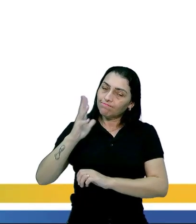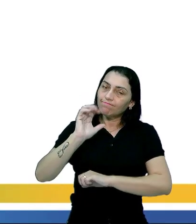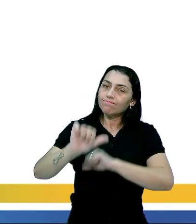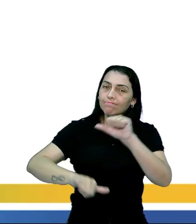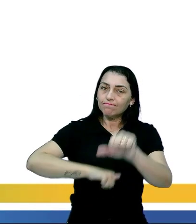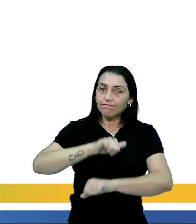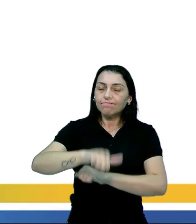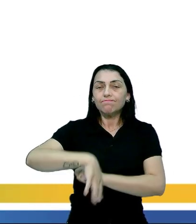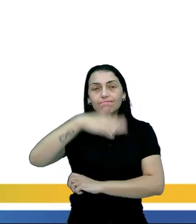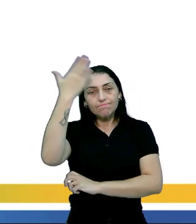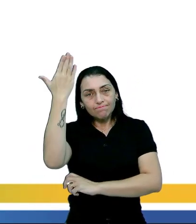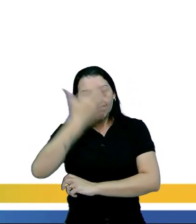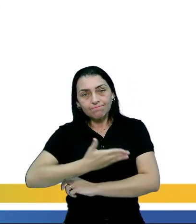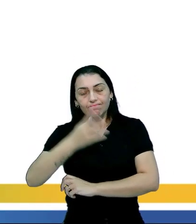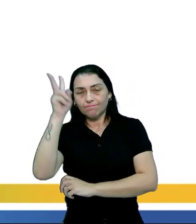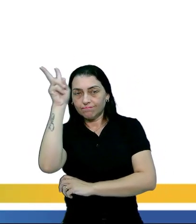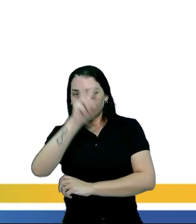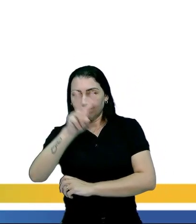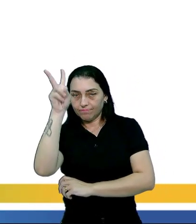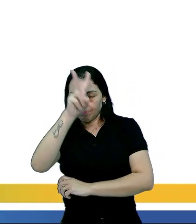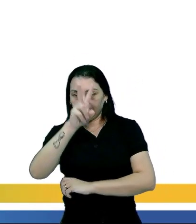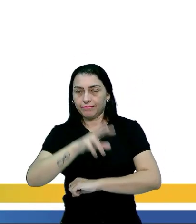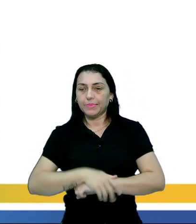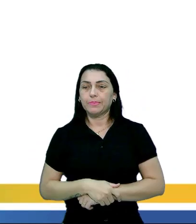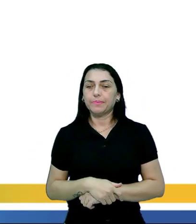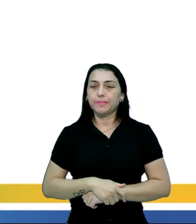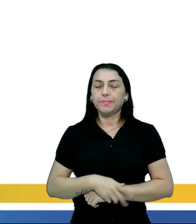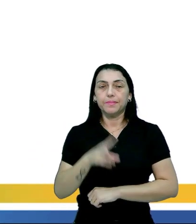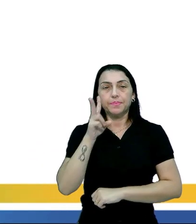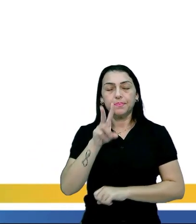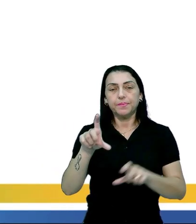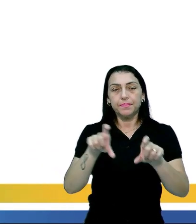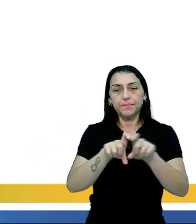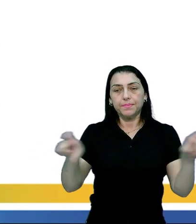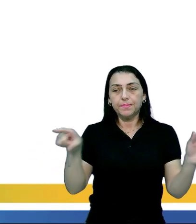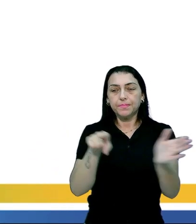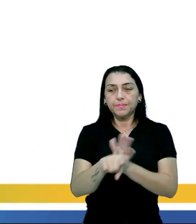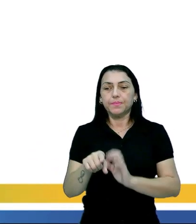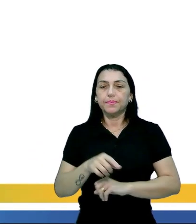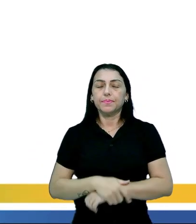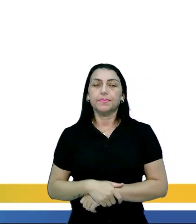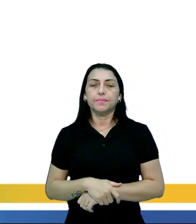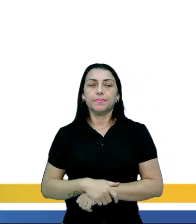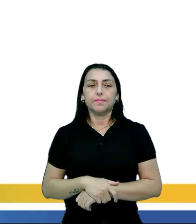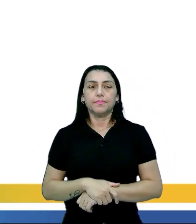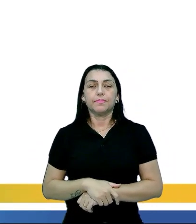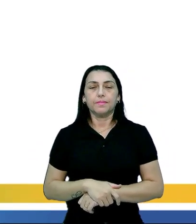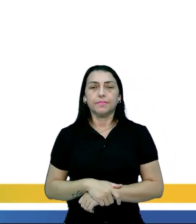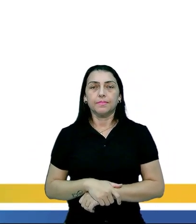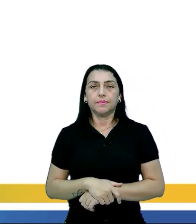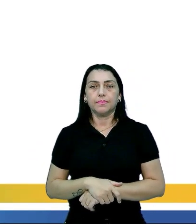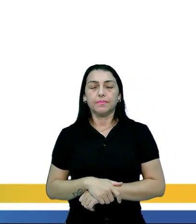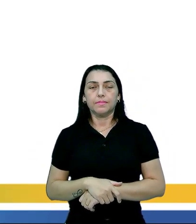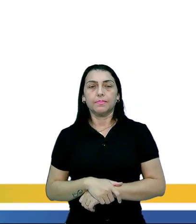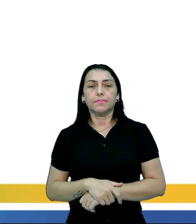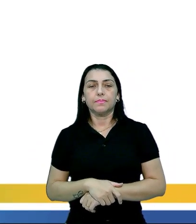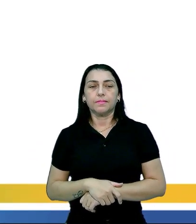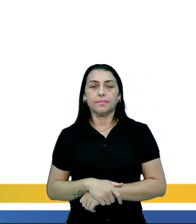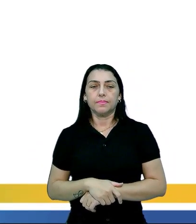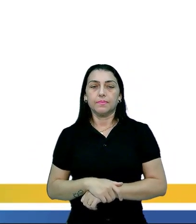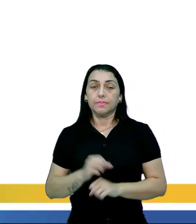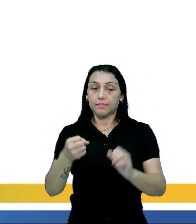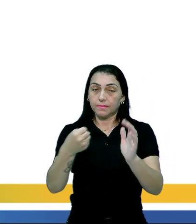isso é comprovado historicamente. Vamos para o comando da questão, que diz assim: entre